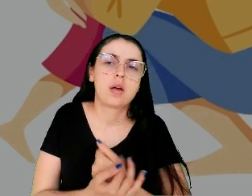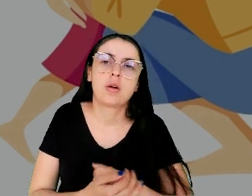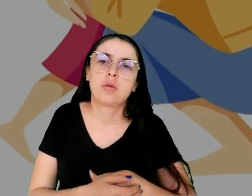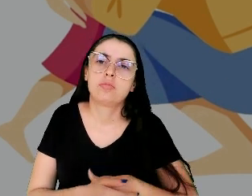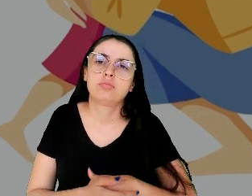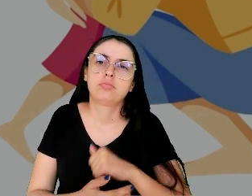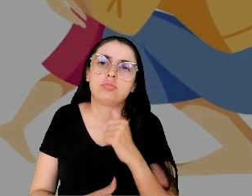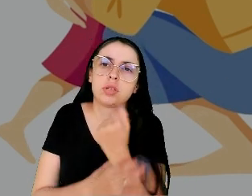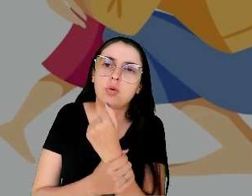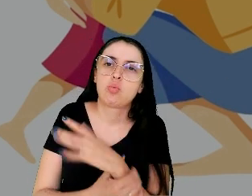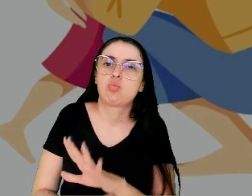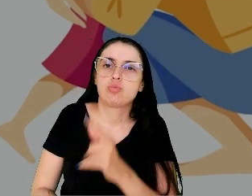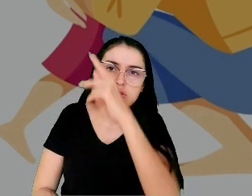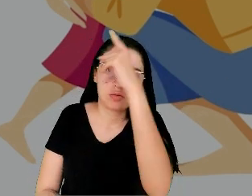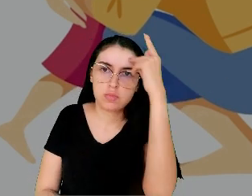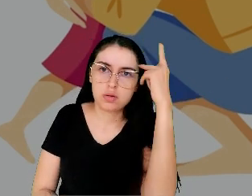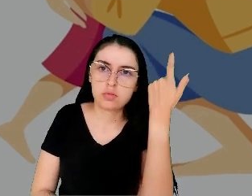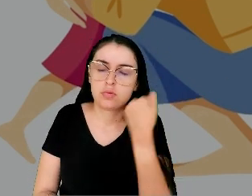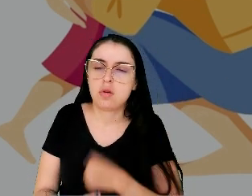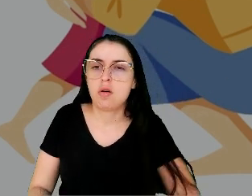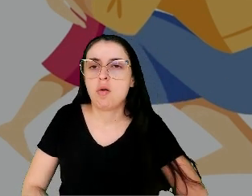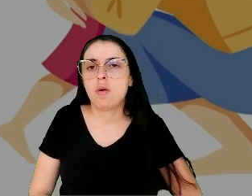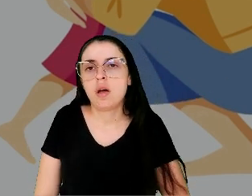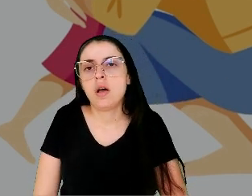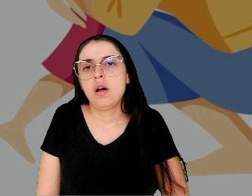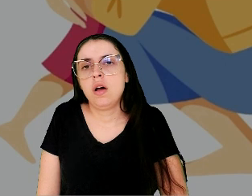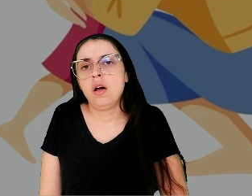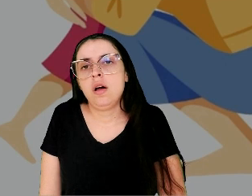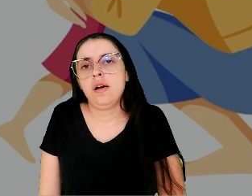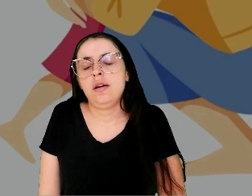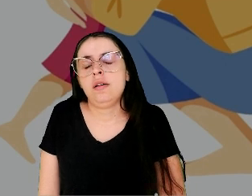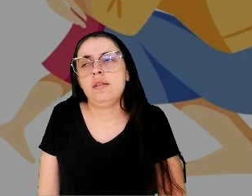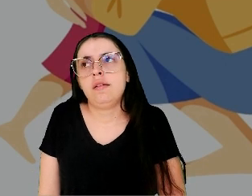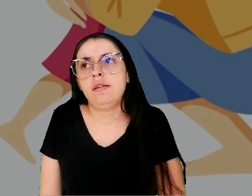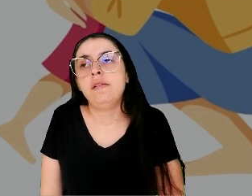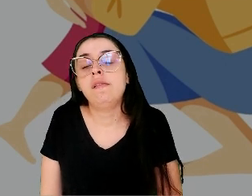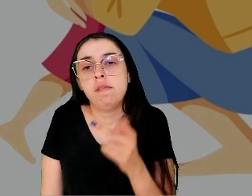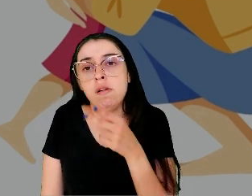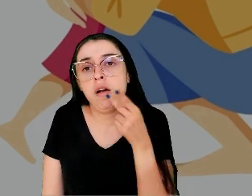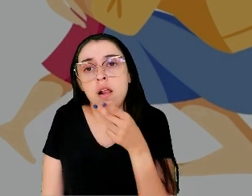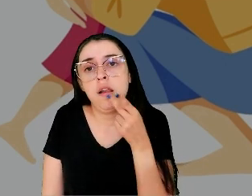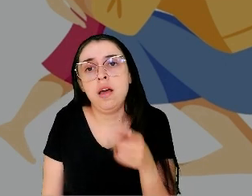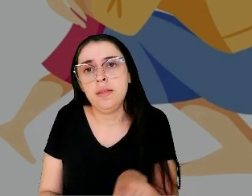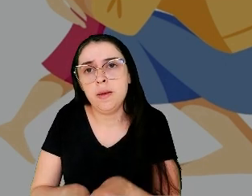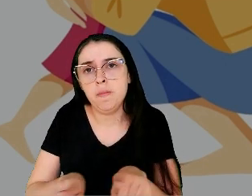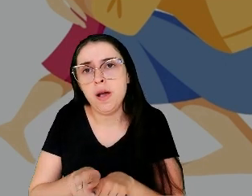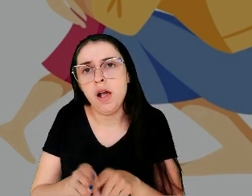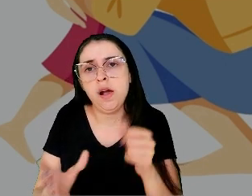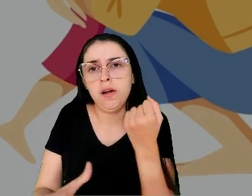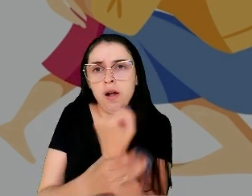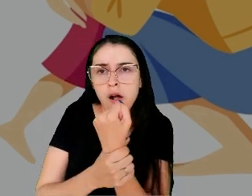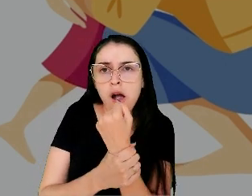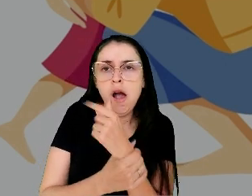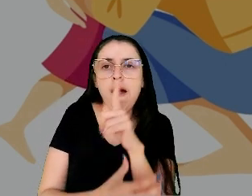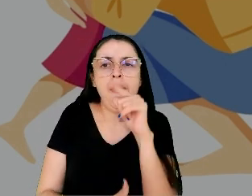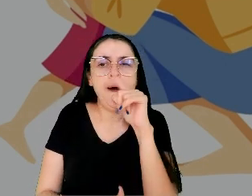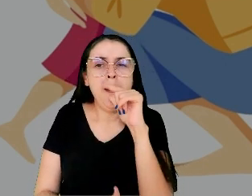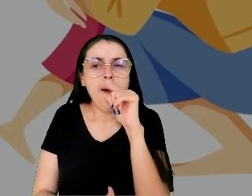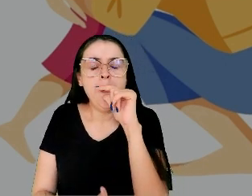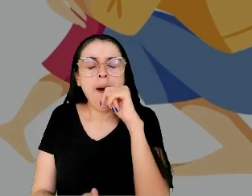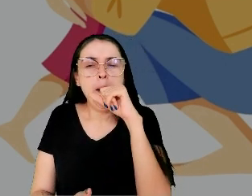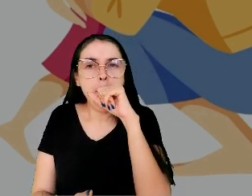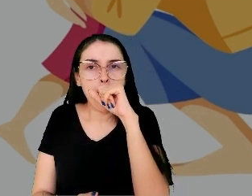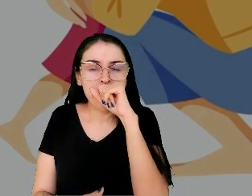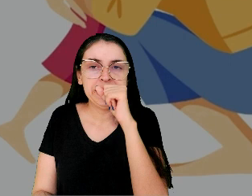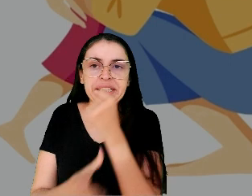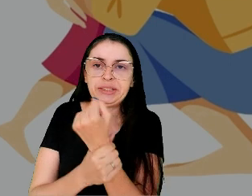saúde humana, mas diz também com segurança da água e segurança